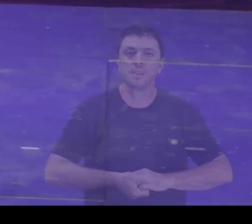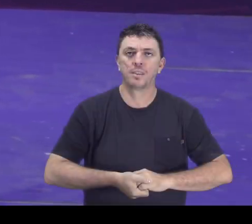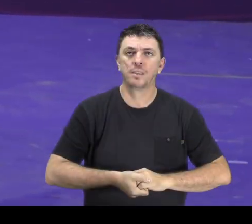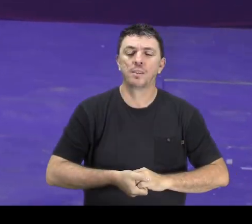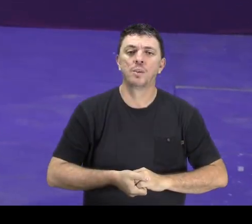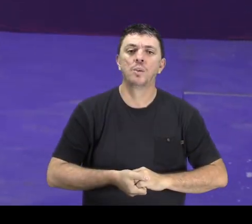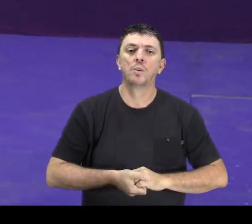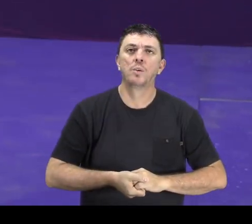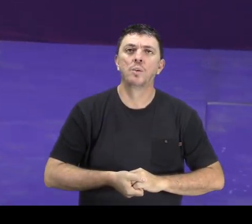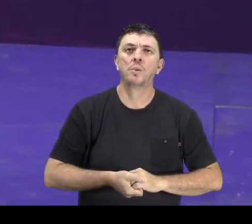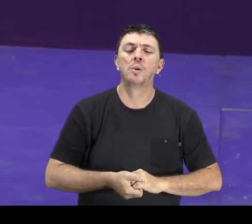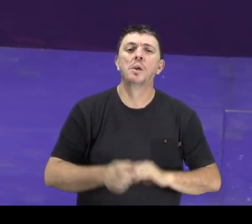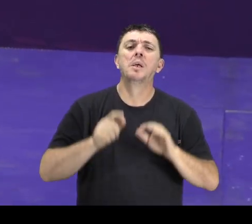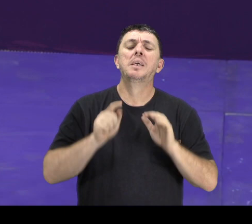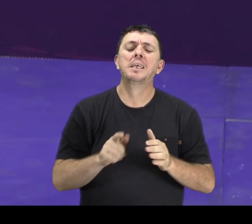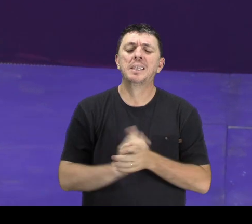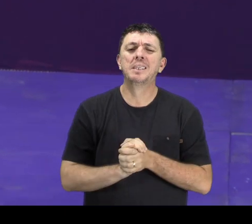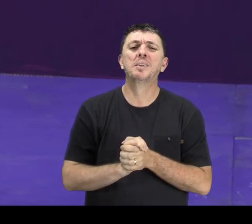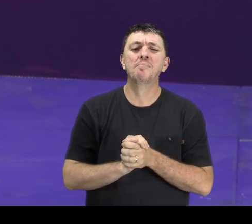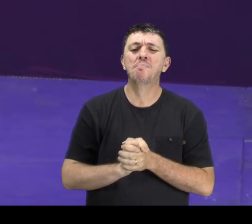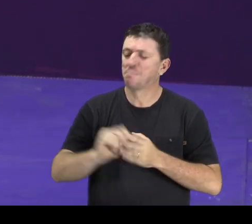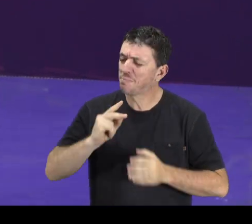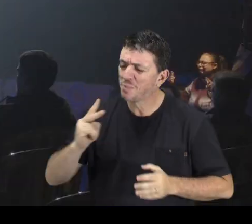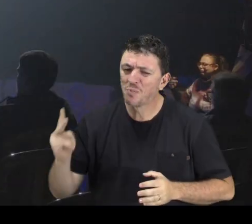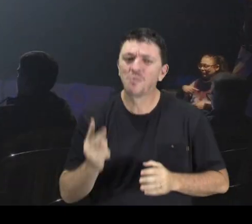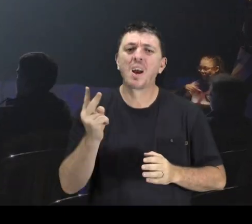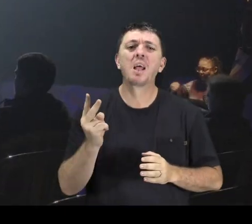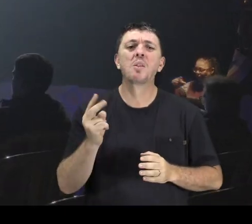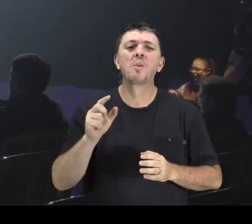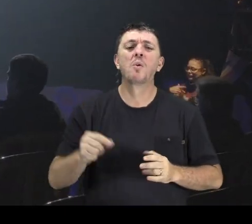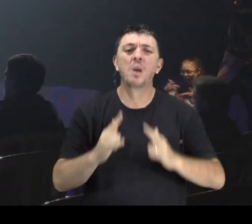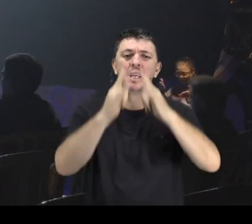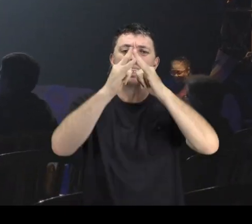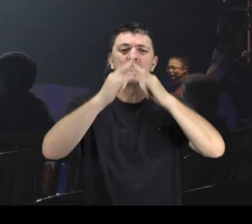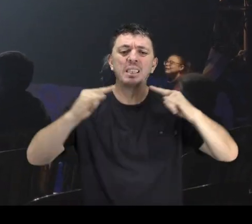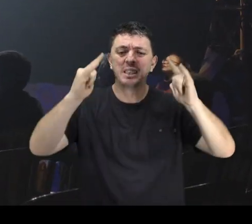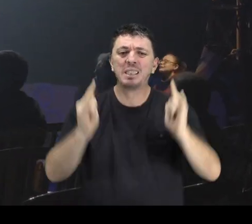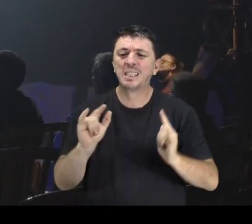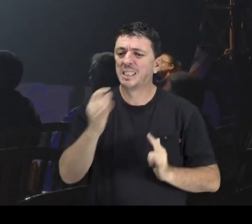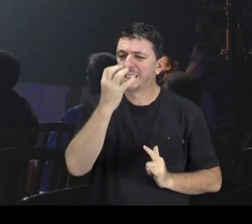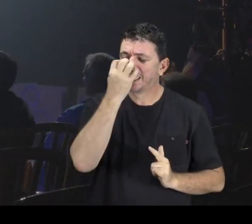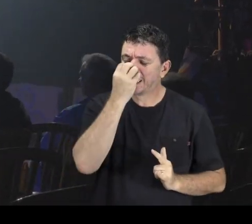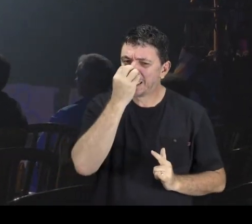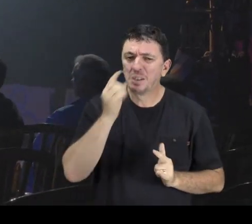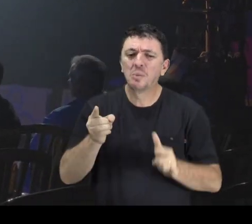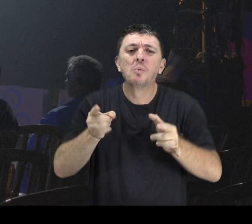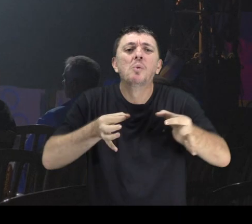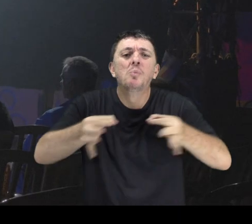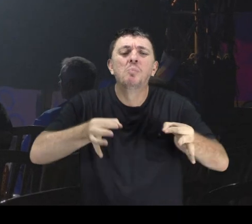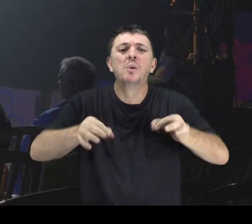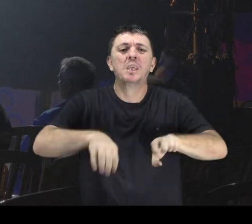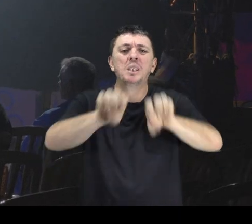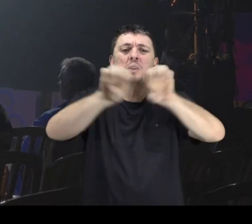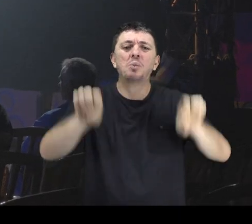Muito rico estar num circo tão bem equipado, tão bem aparelhado, que tem toda essa carga do que era